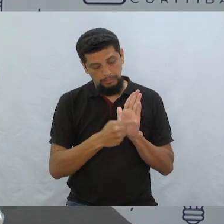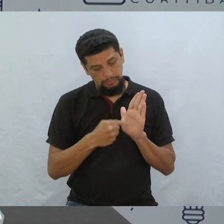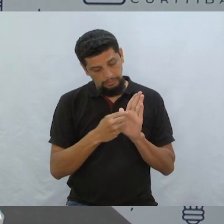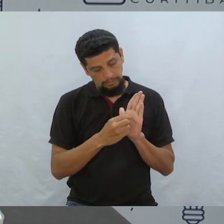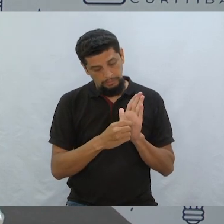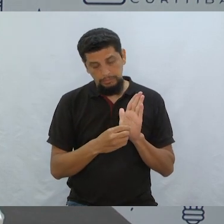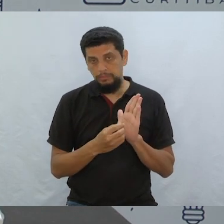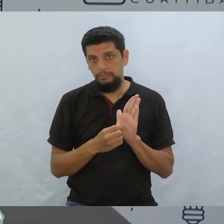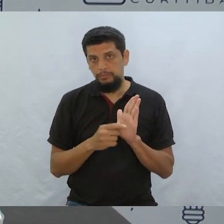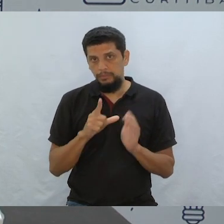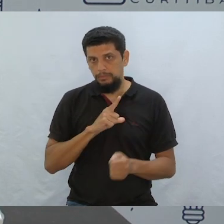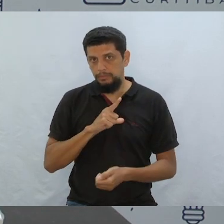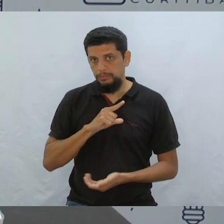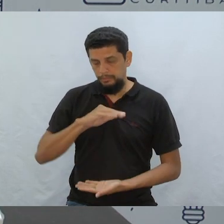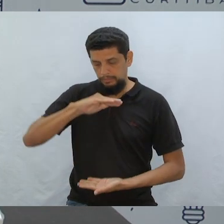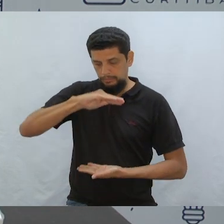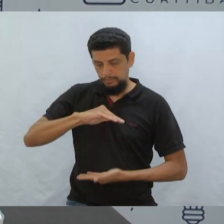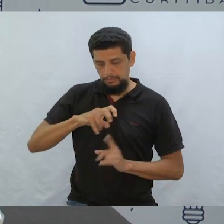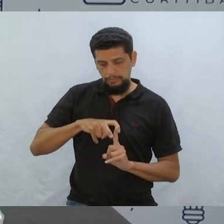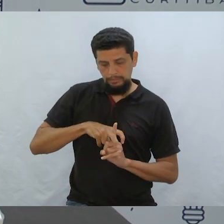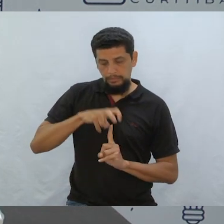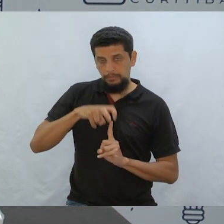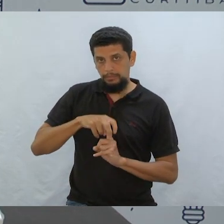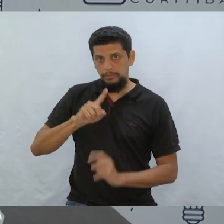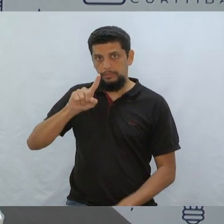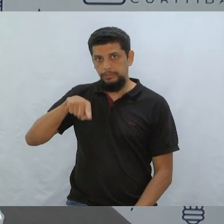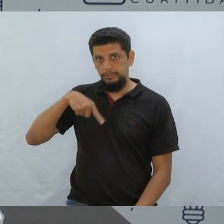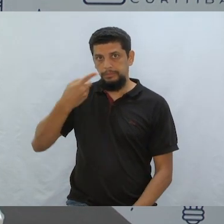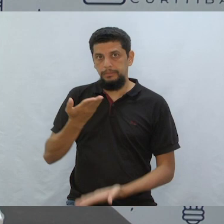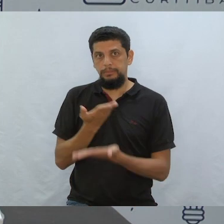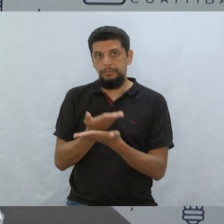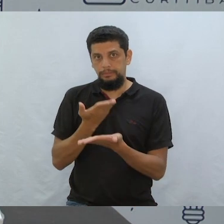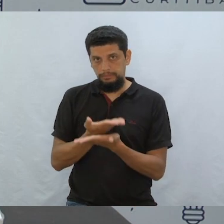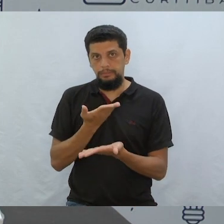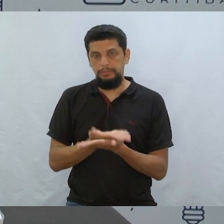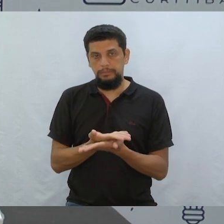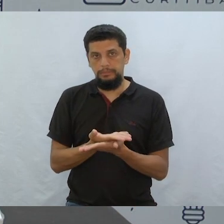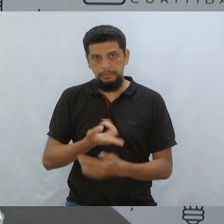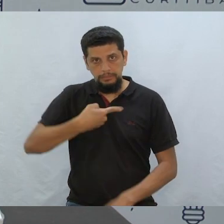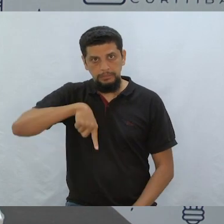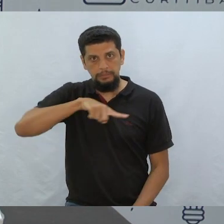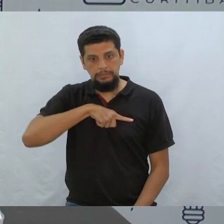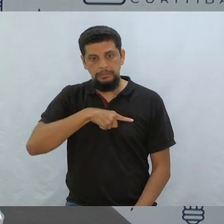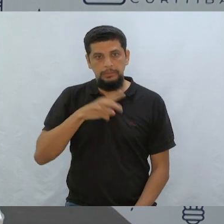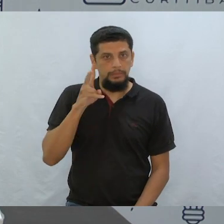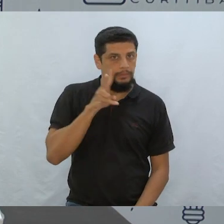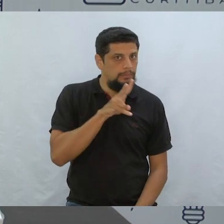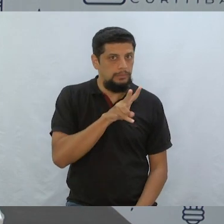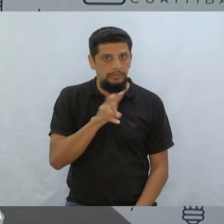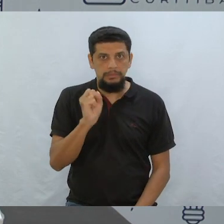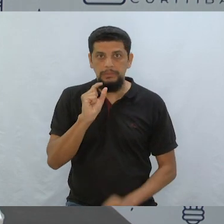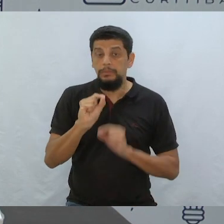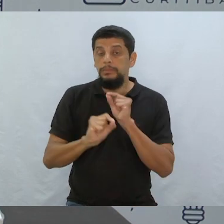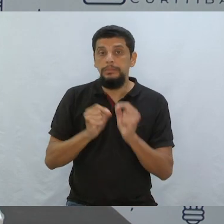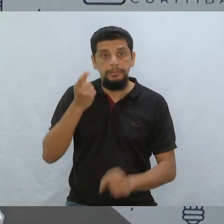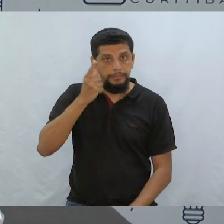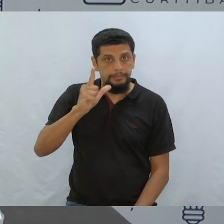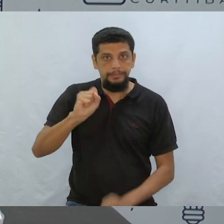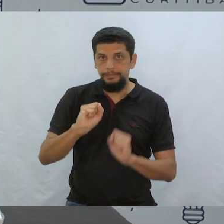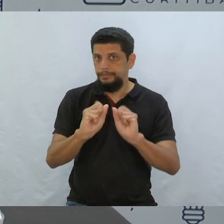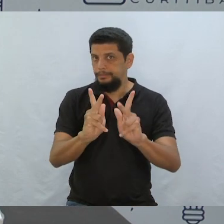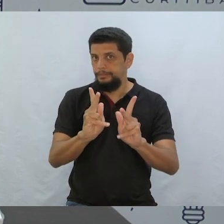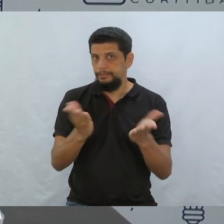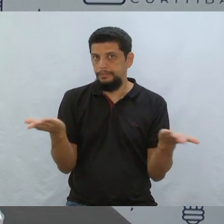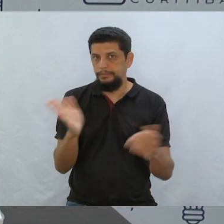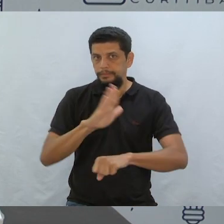né, de um recipiente que contenha litros, né? E na próxima aula, então, nós vamos verificar quem conseguiu,